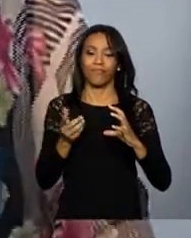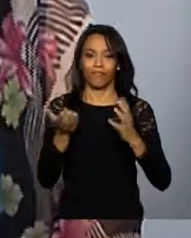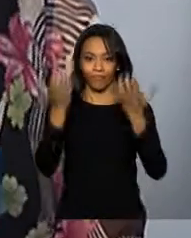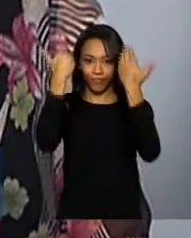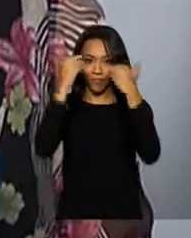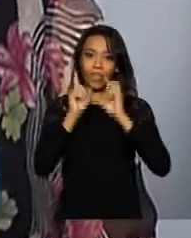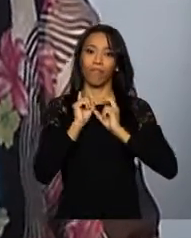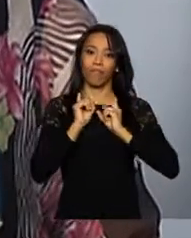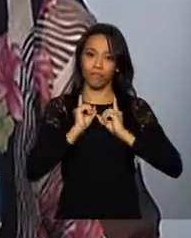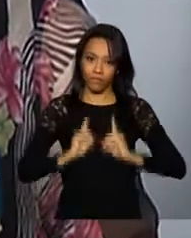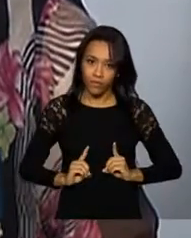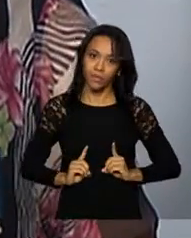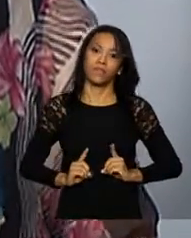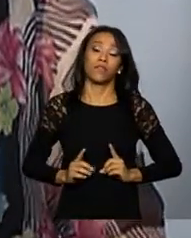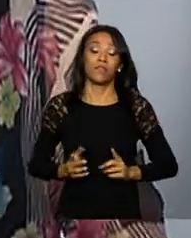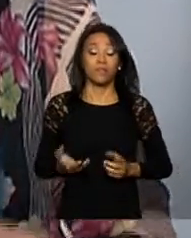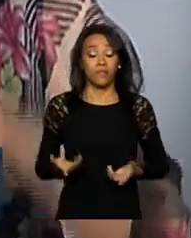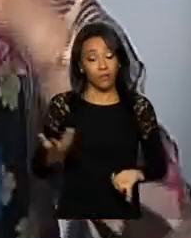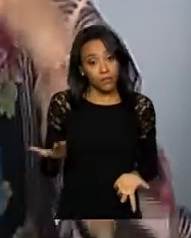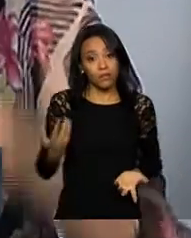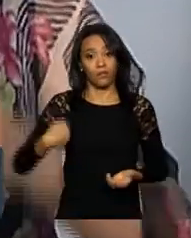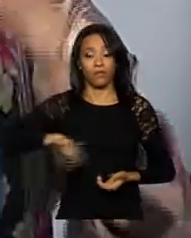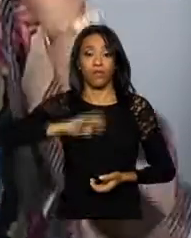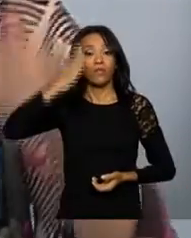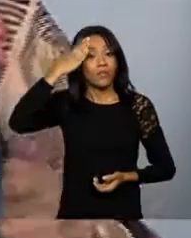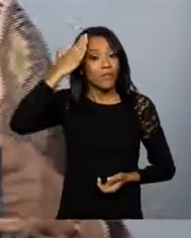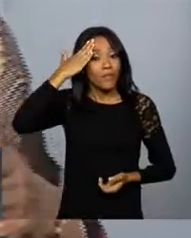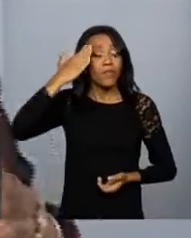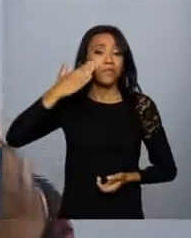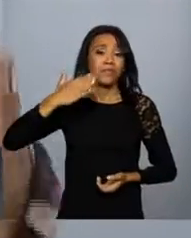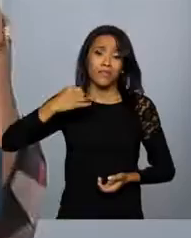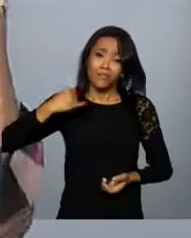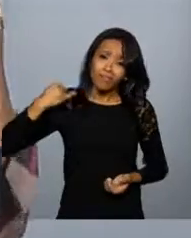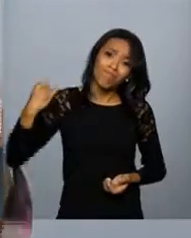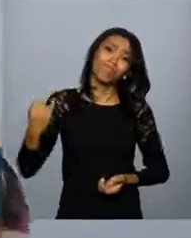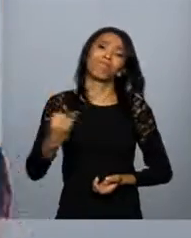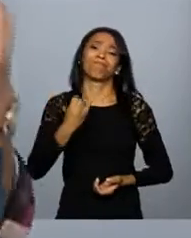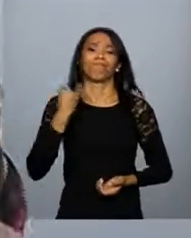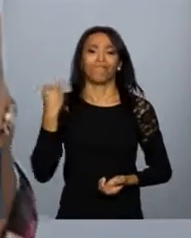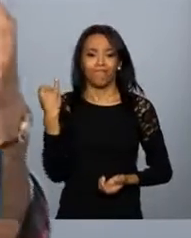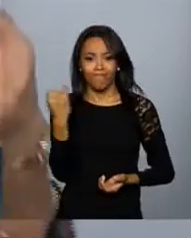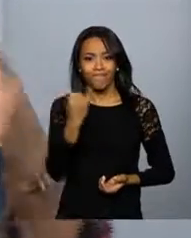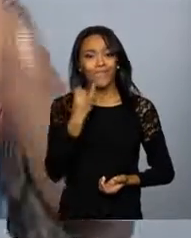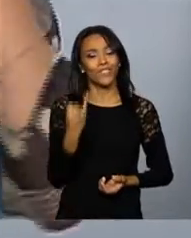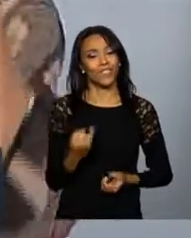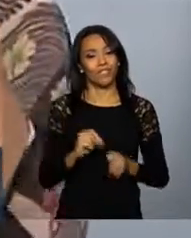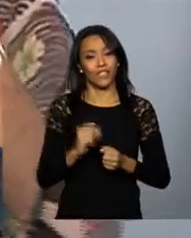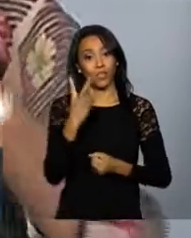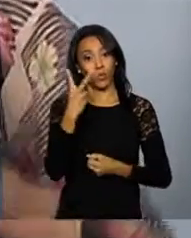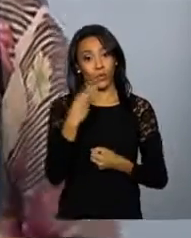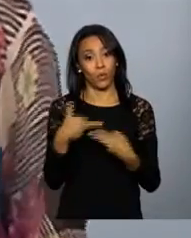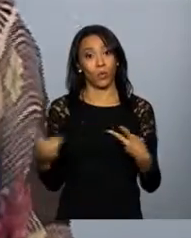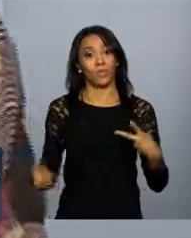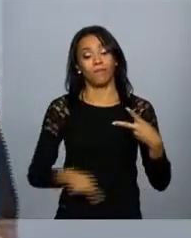sabemos que é fundamental a gente buscar fazer duas coisas.